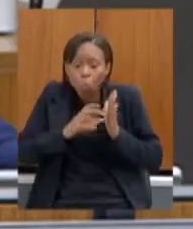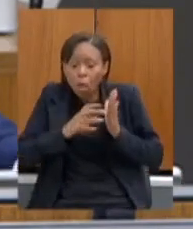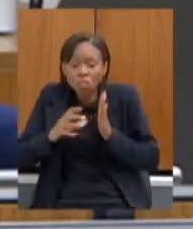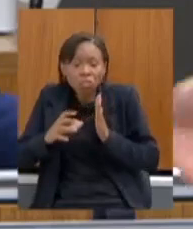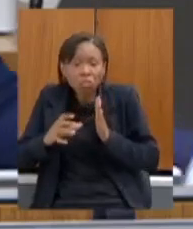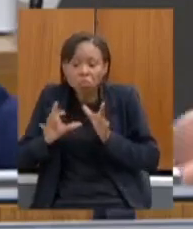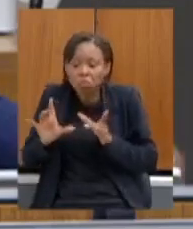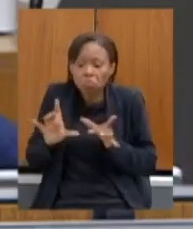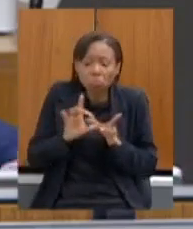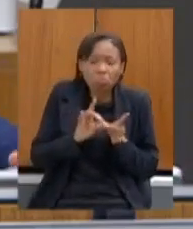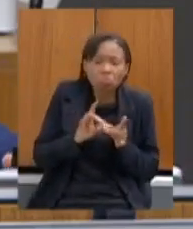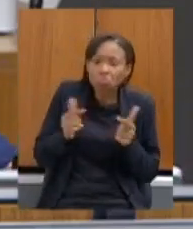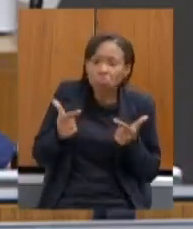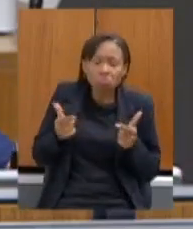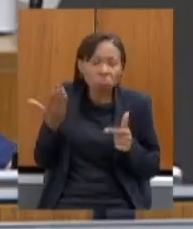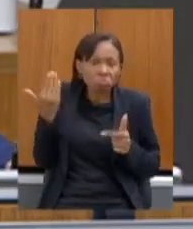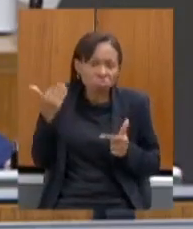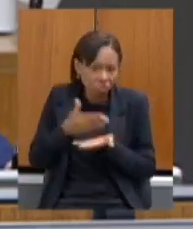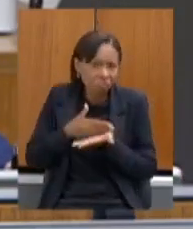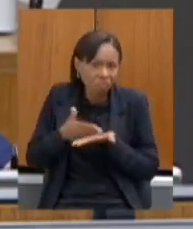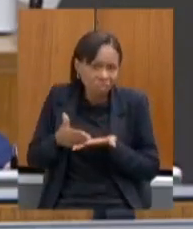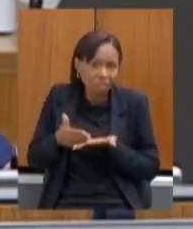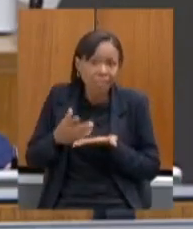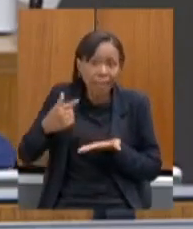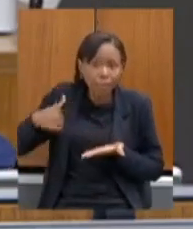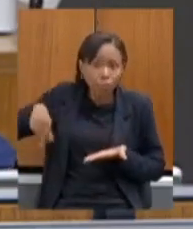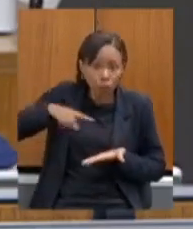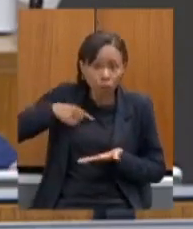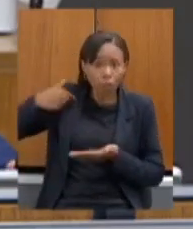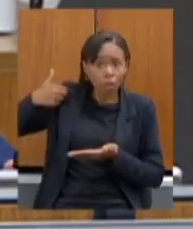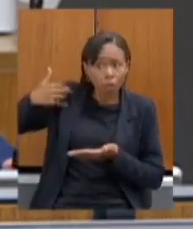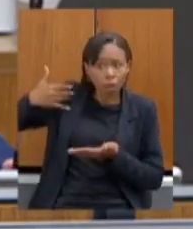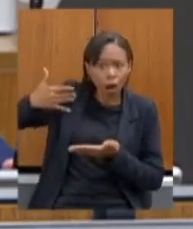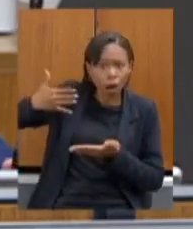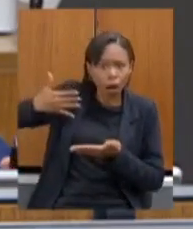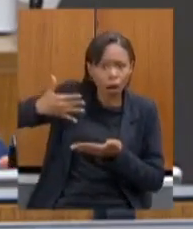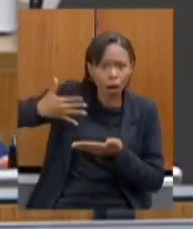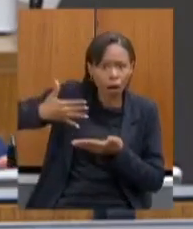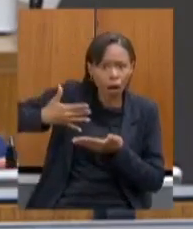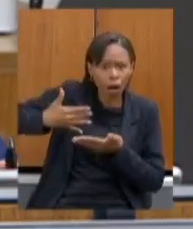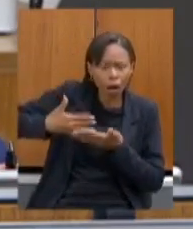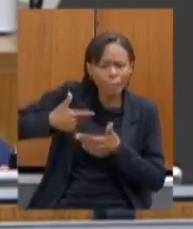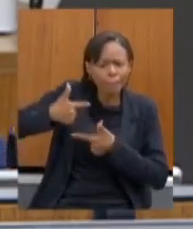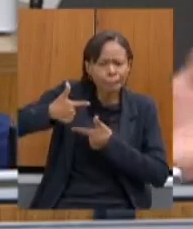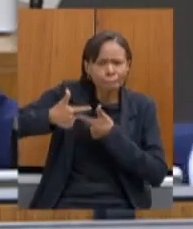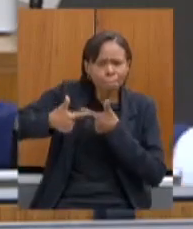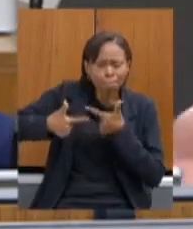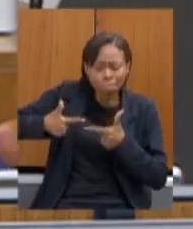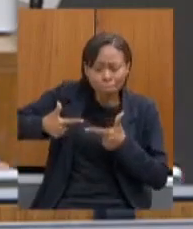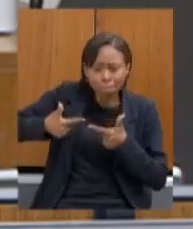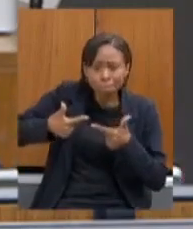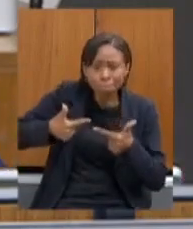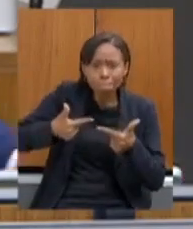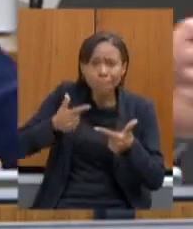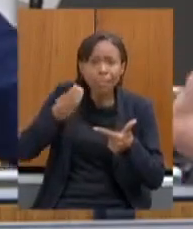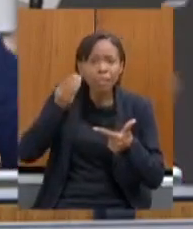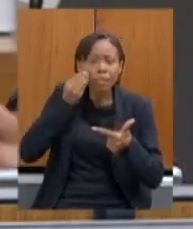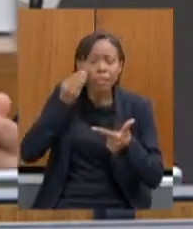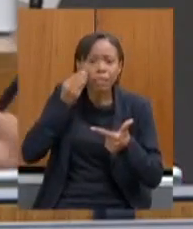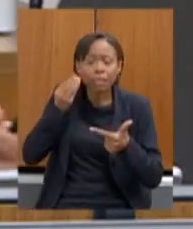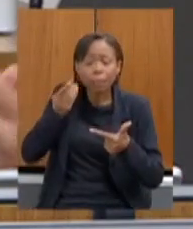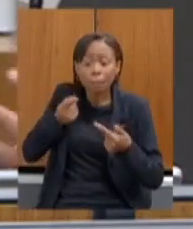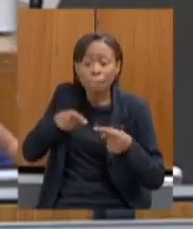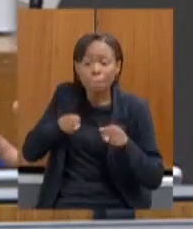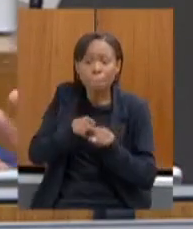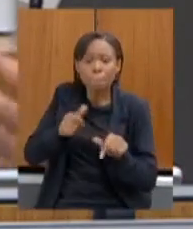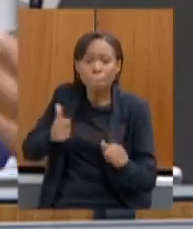todo o nosso esforço de lá para cá, deputado, era justamente para encontrar apoios como o senhor, que compreendem que,